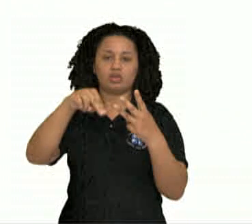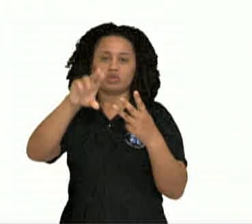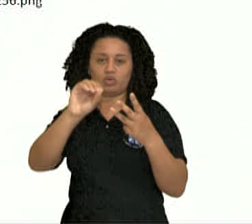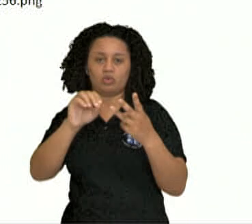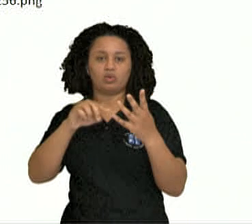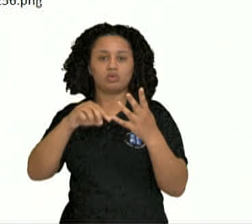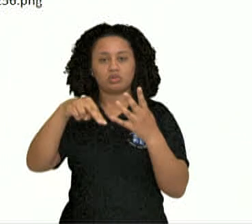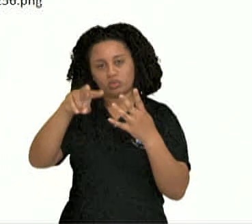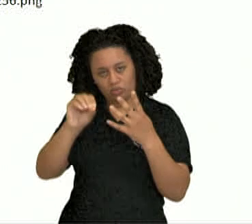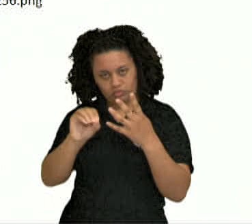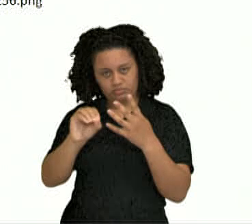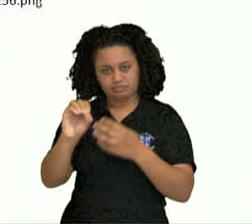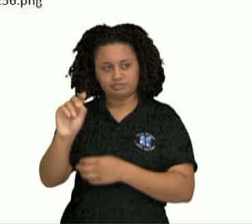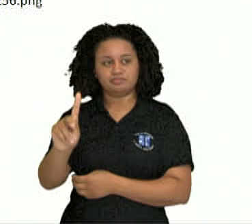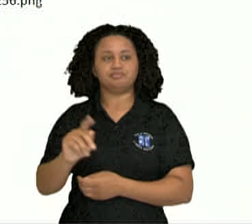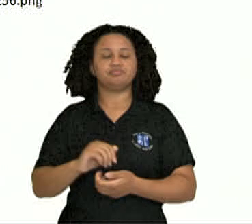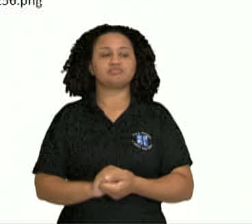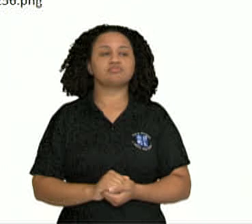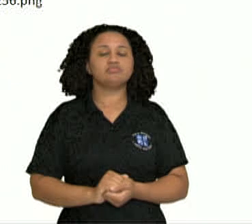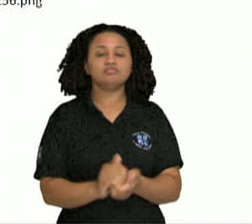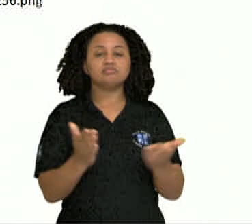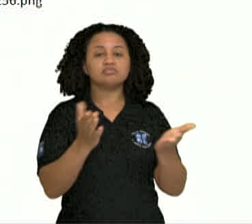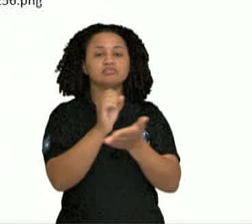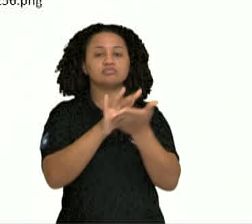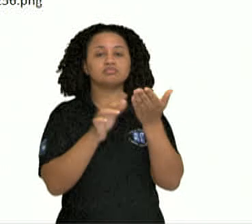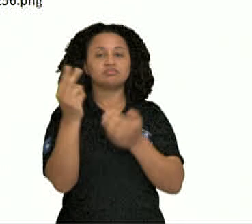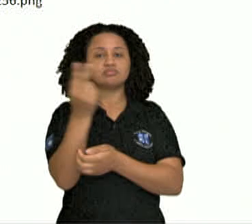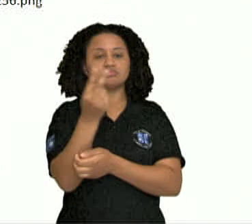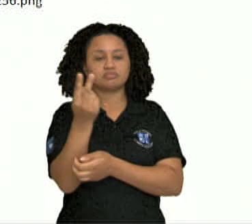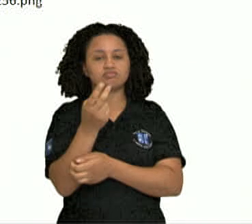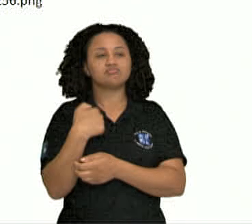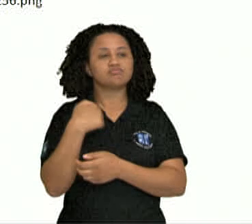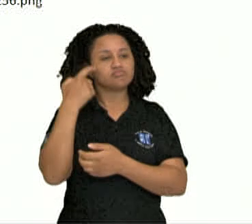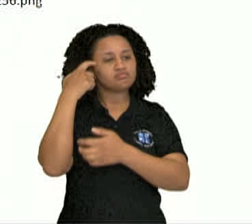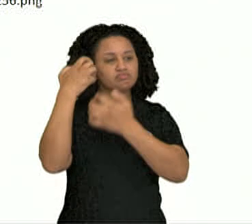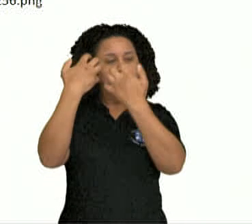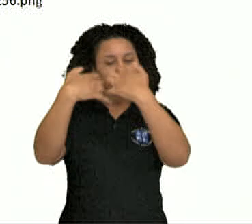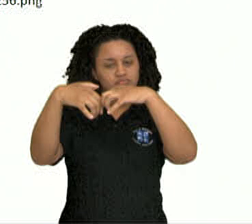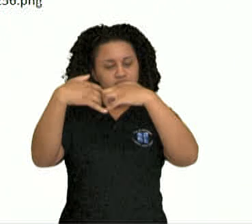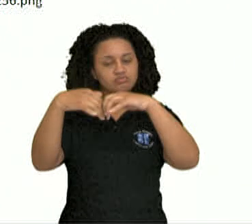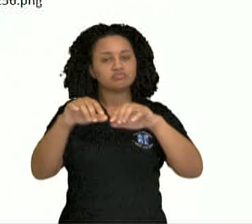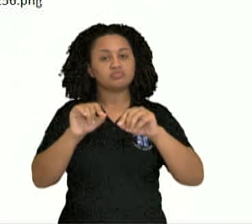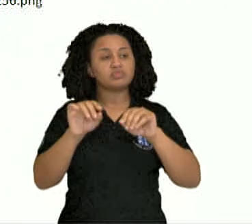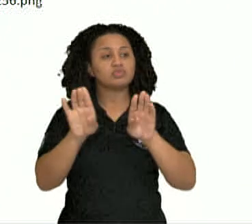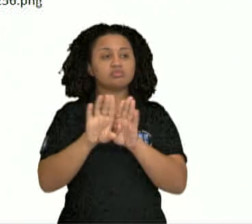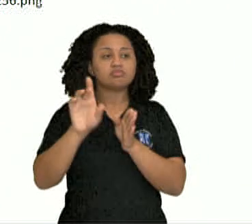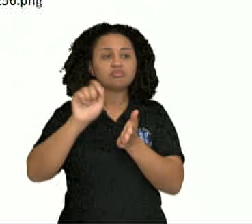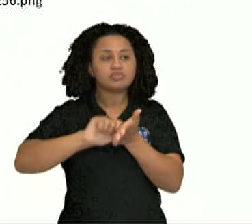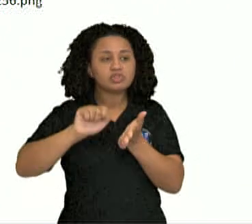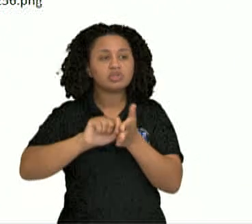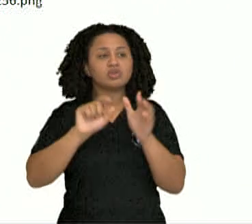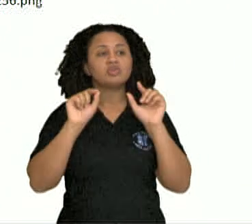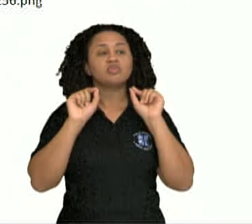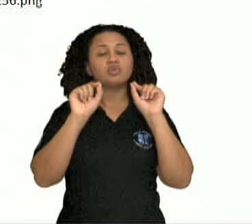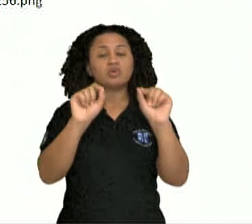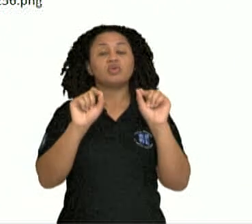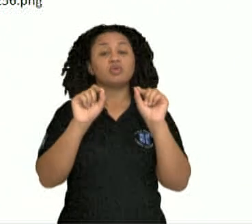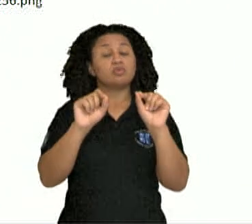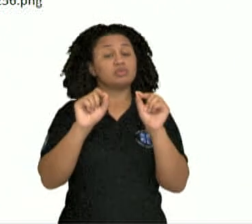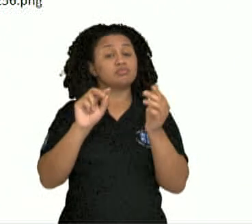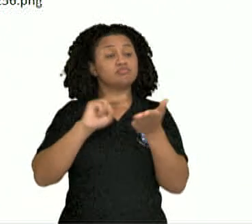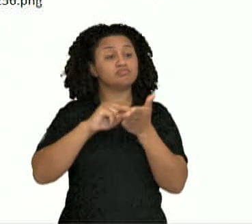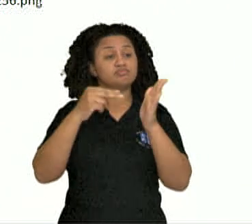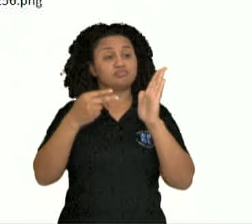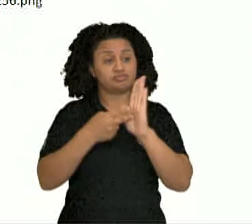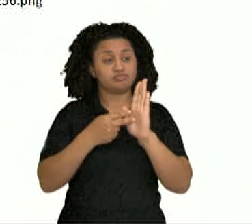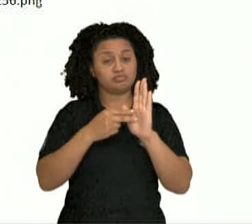no. Atividade 2. Reflexiona e escribe qual es el